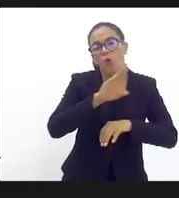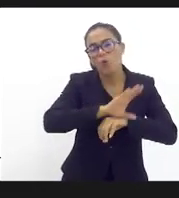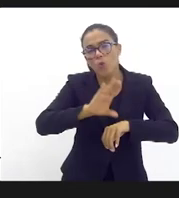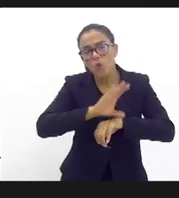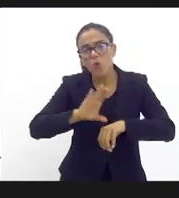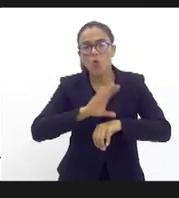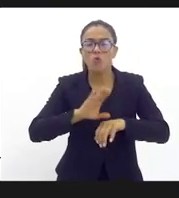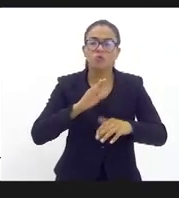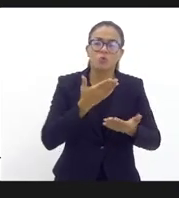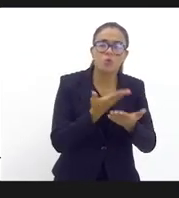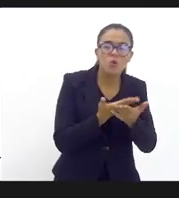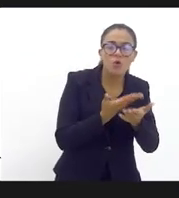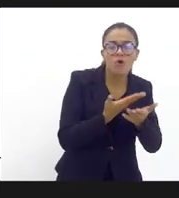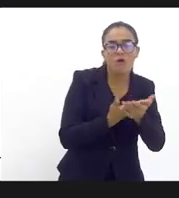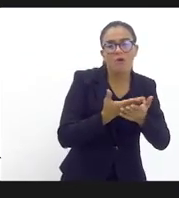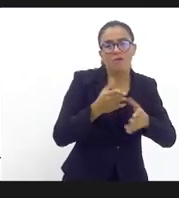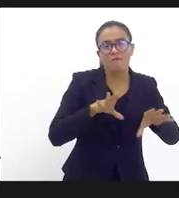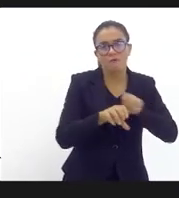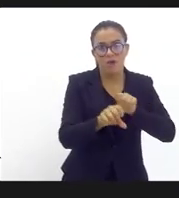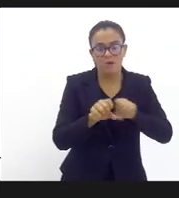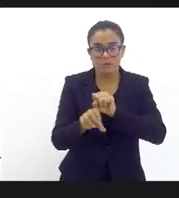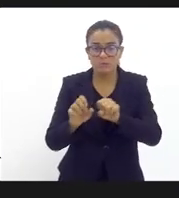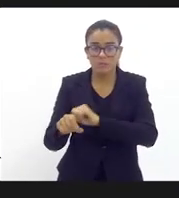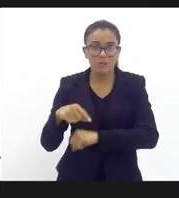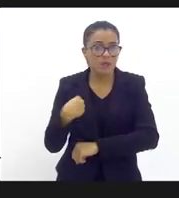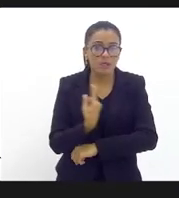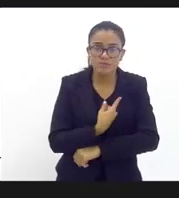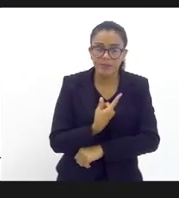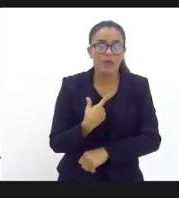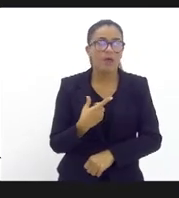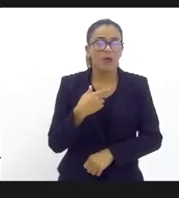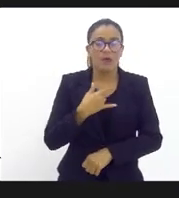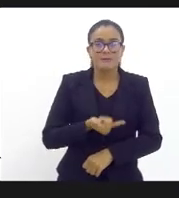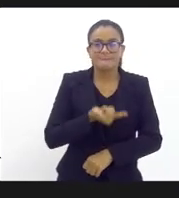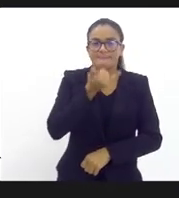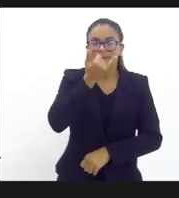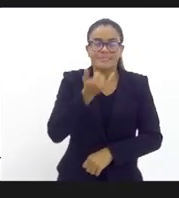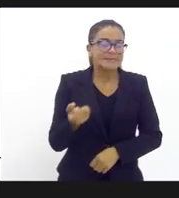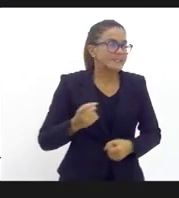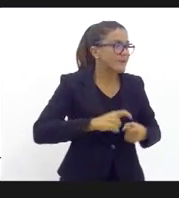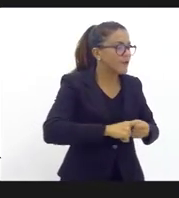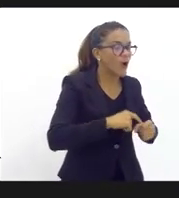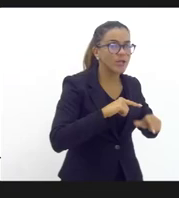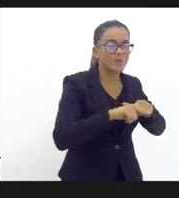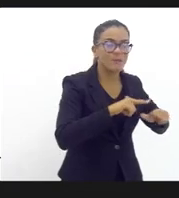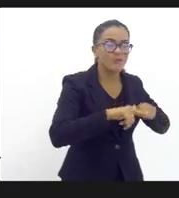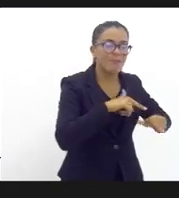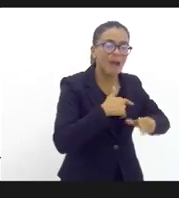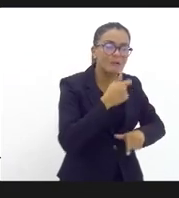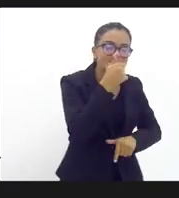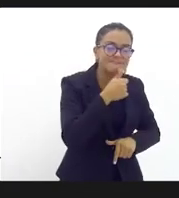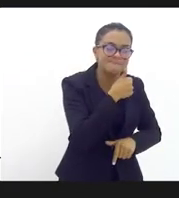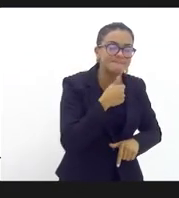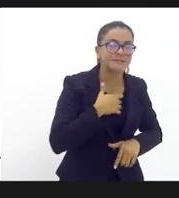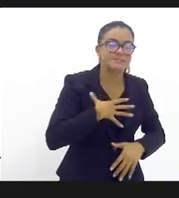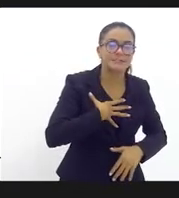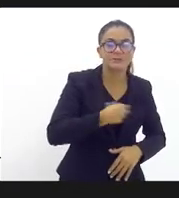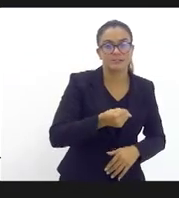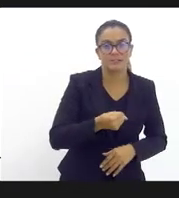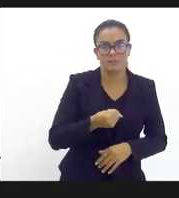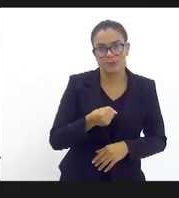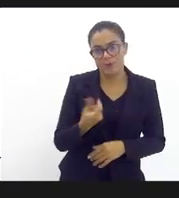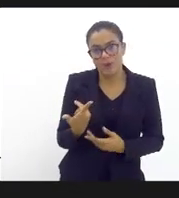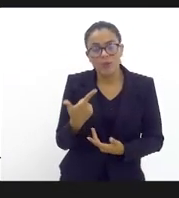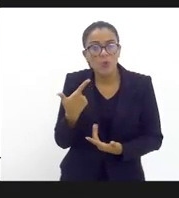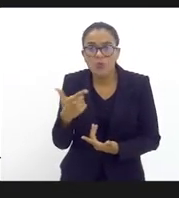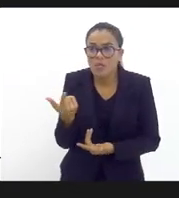e profissionalizações, a gente se sente fadado a voltar para esse lugar de suicídio, porque a gente não tem grana, a gente não tem financeiro, a gente não